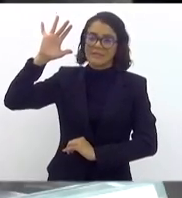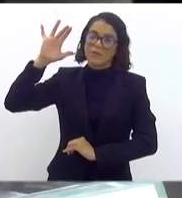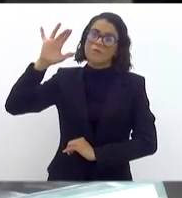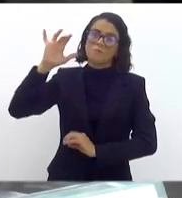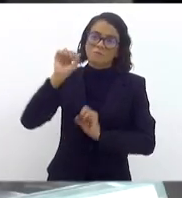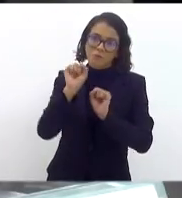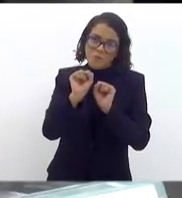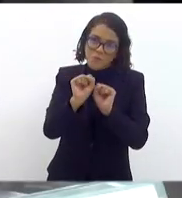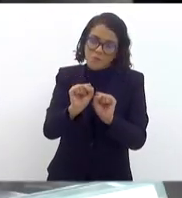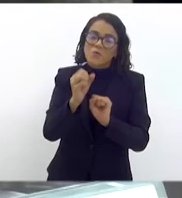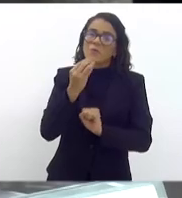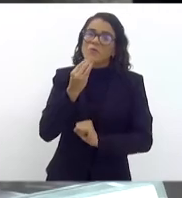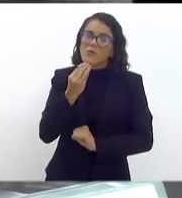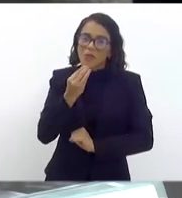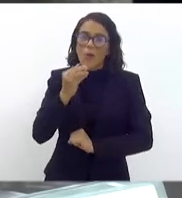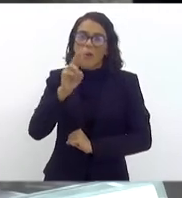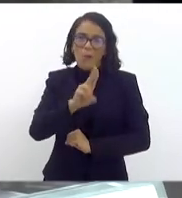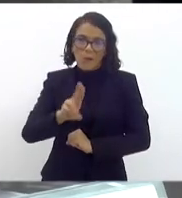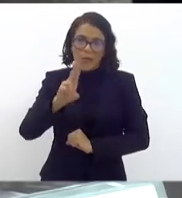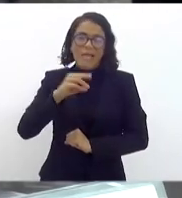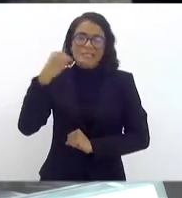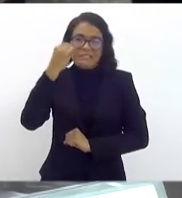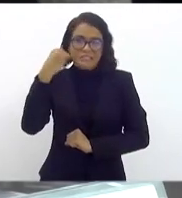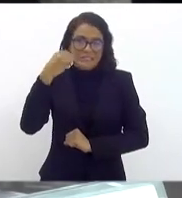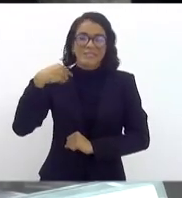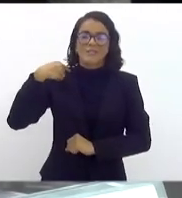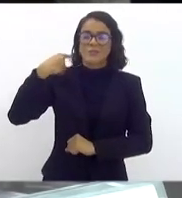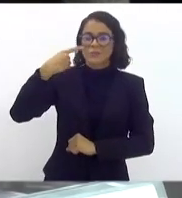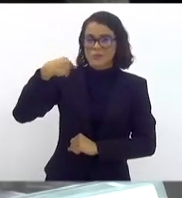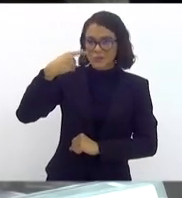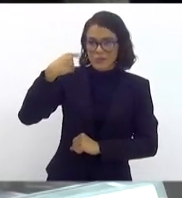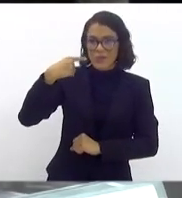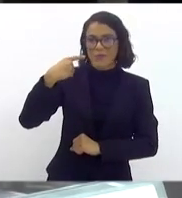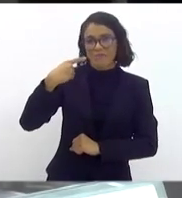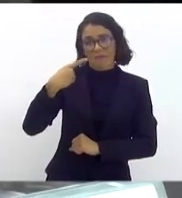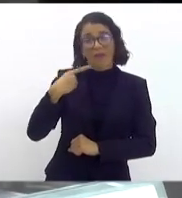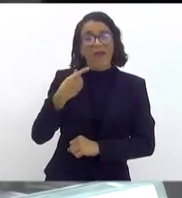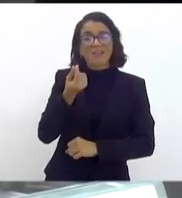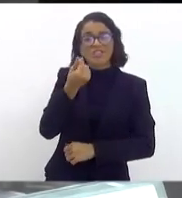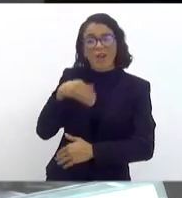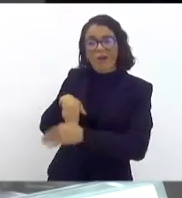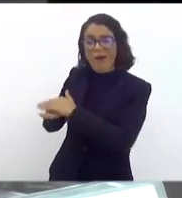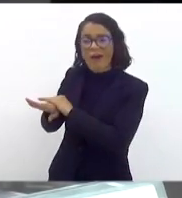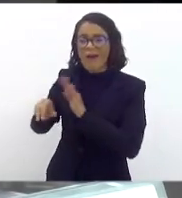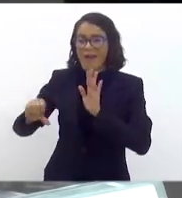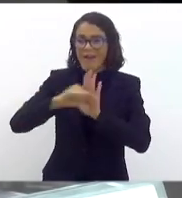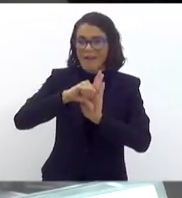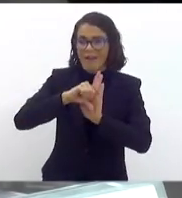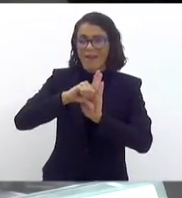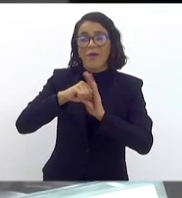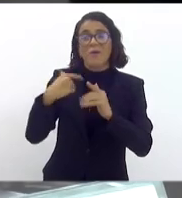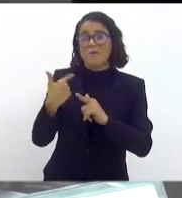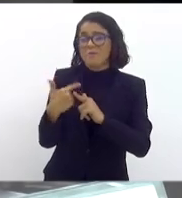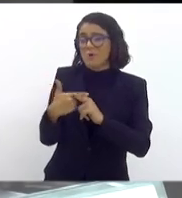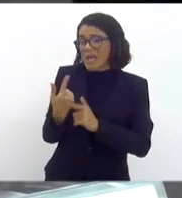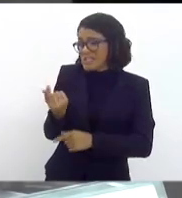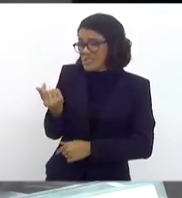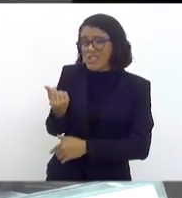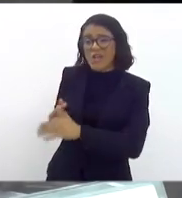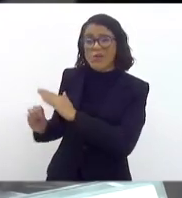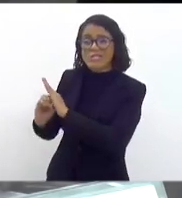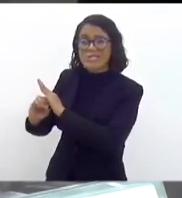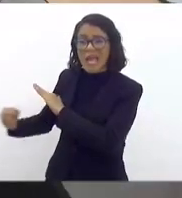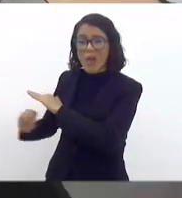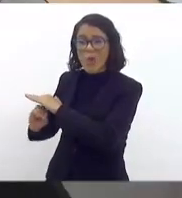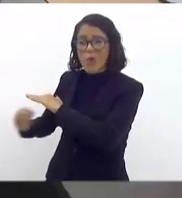usar a sua bagagem jurídica aí, em tese pode estar acontecendo para a pessoa indébita. A não ser que esse saldo esteja zerado. Me